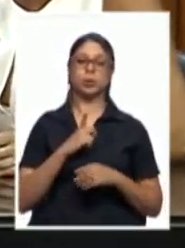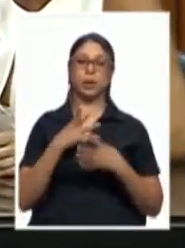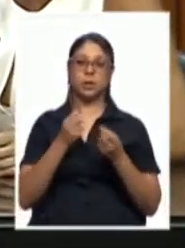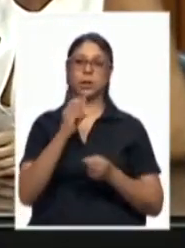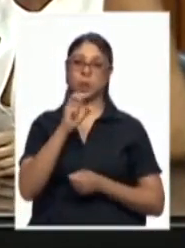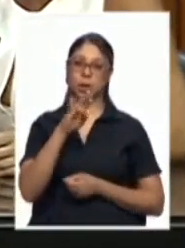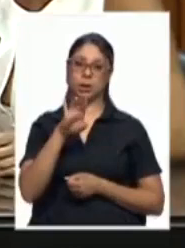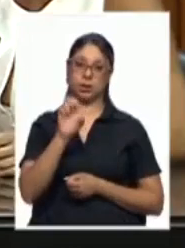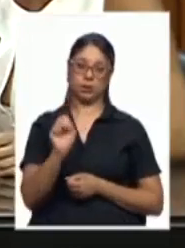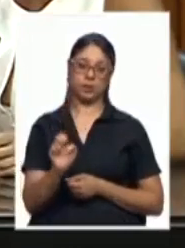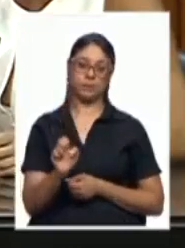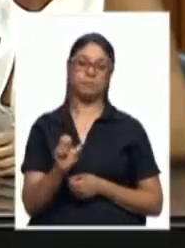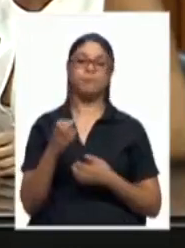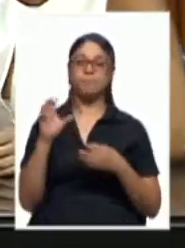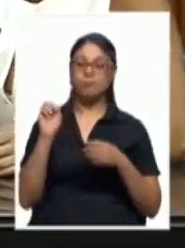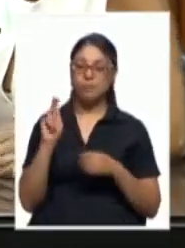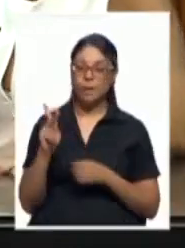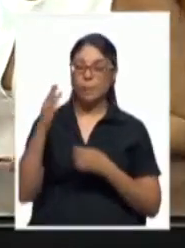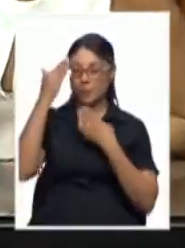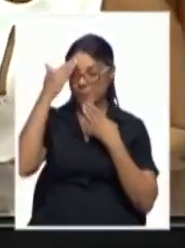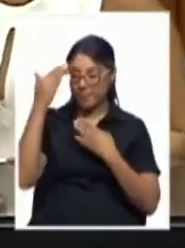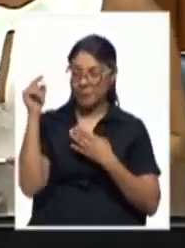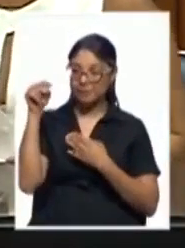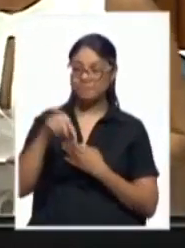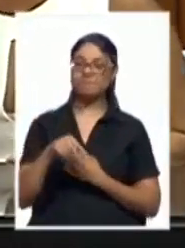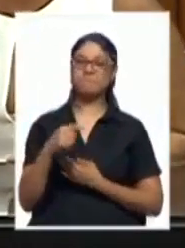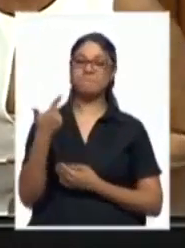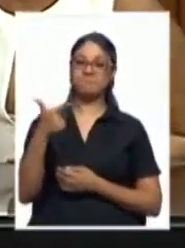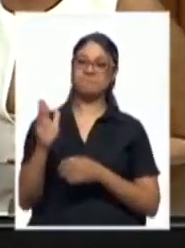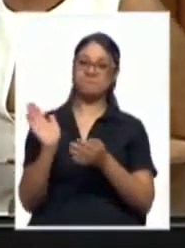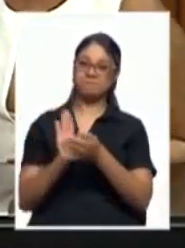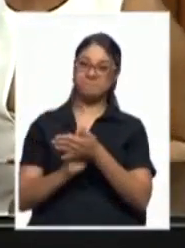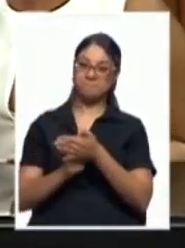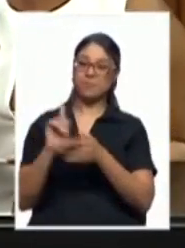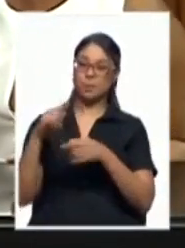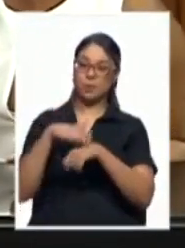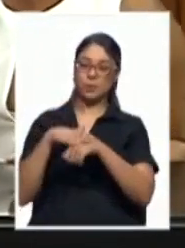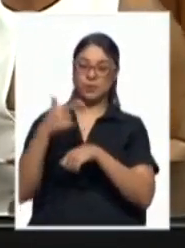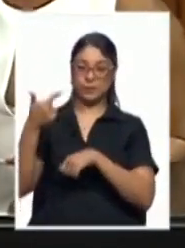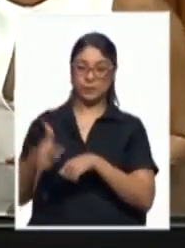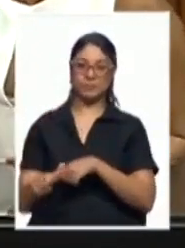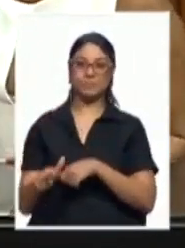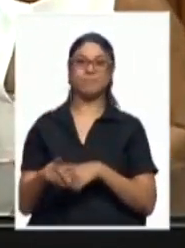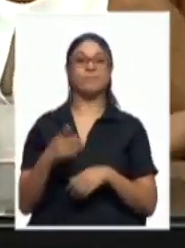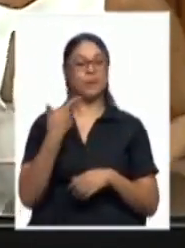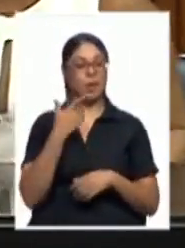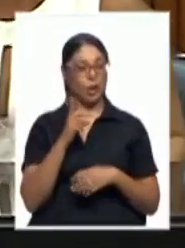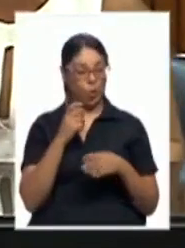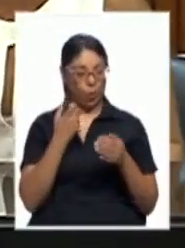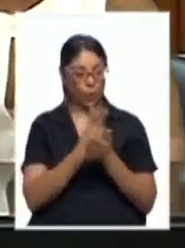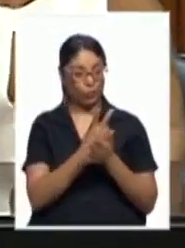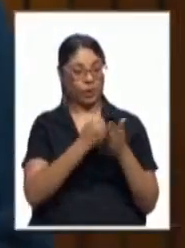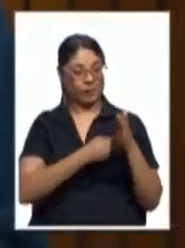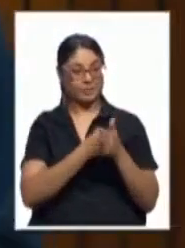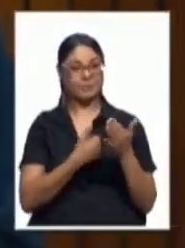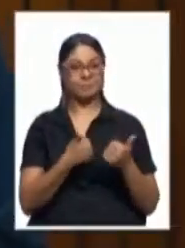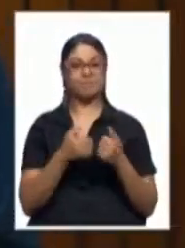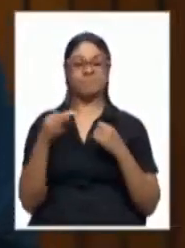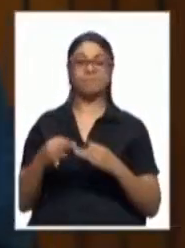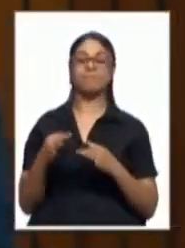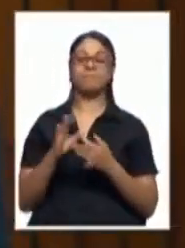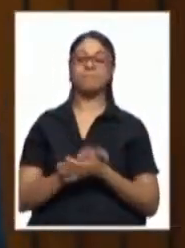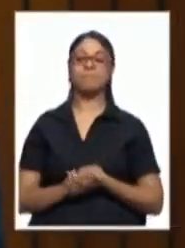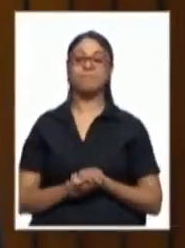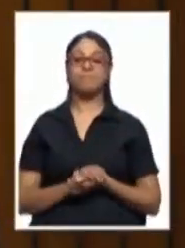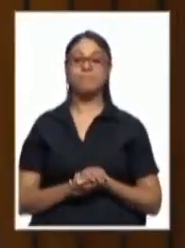Ok, deputada, agradeço muito a sua presença, mais uma vez parabéns. Obrigada. A gente ainda vai conversar muito. Vamos continuar a luta. Com certeza. Bom, e